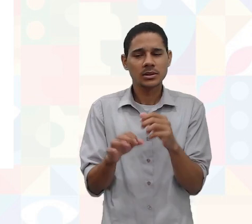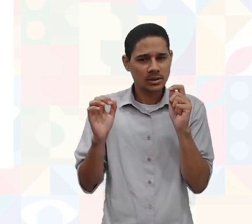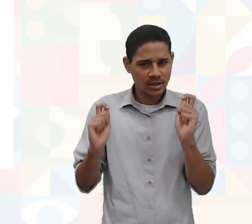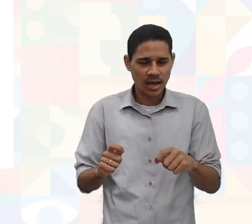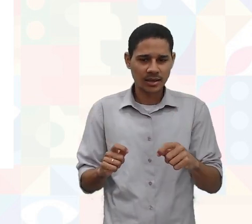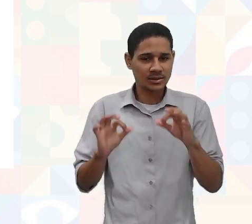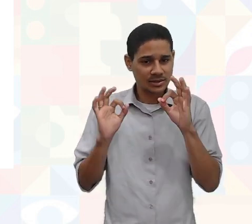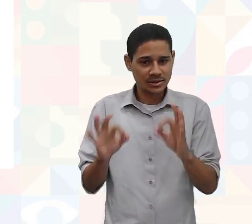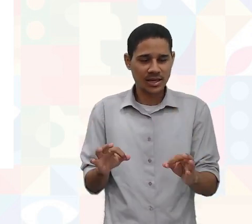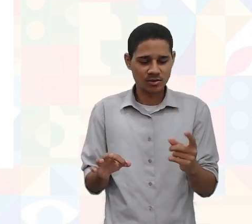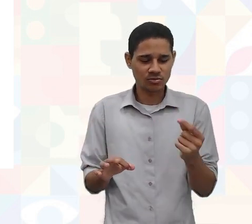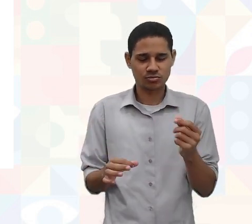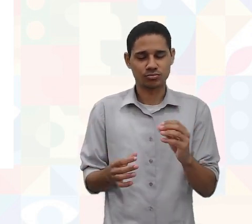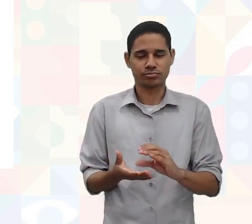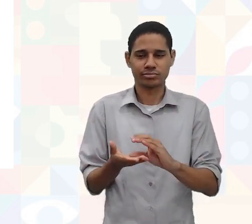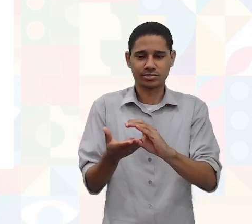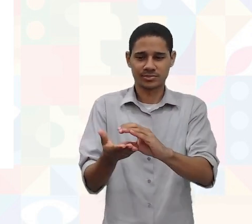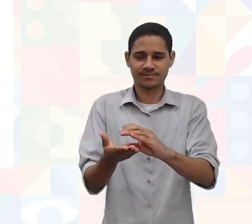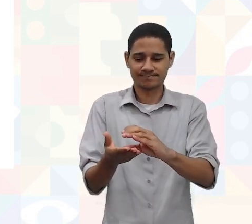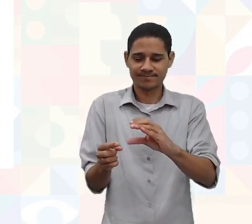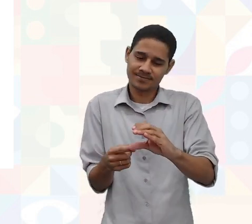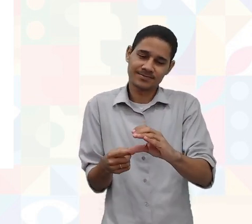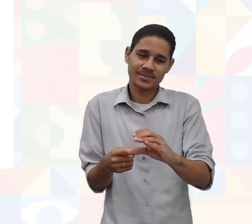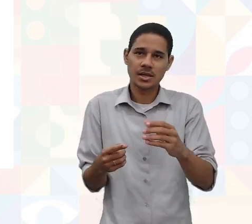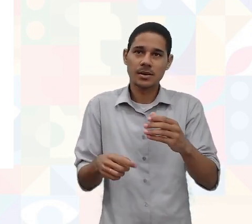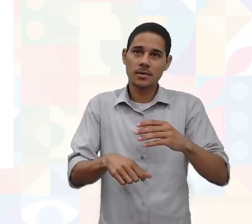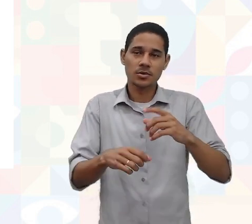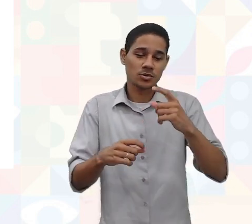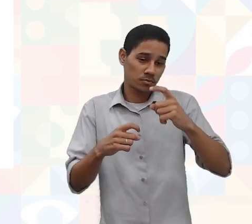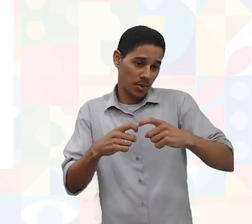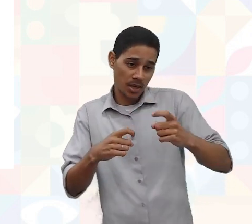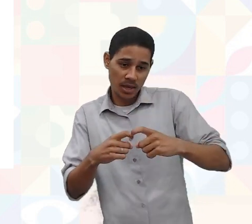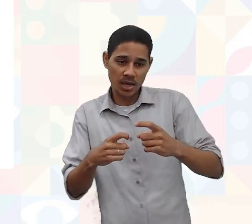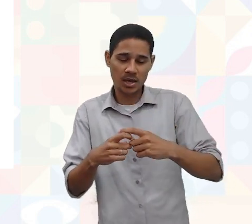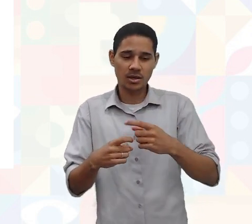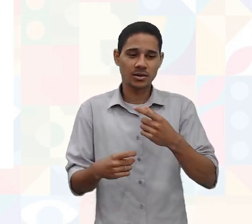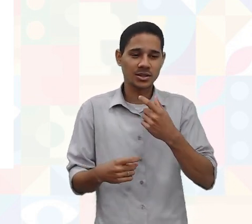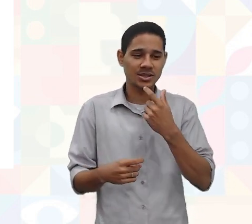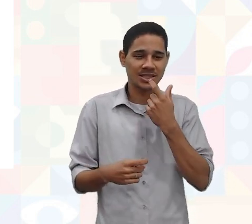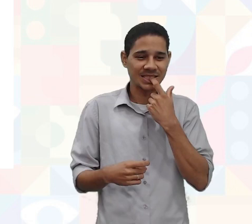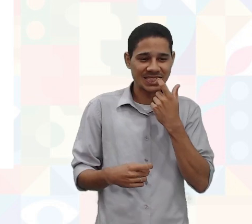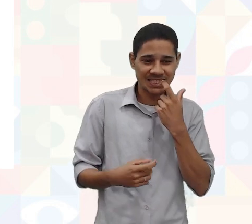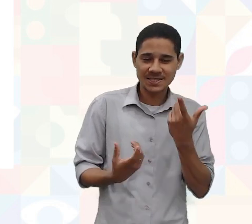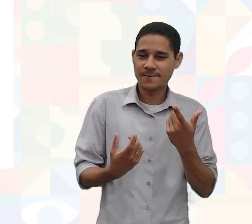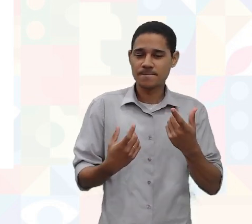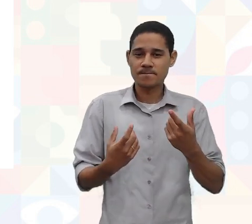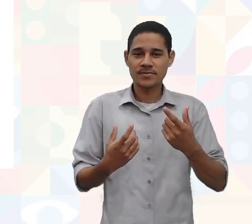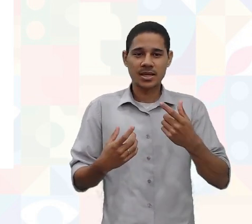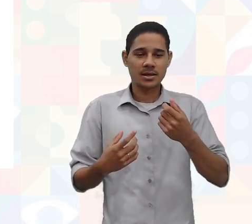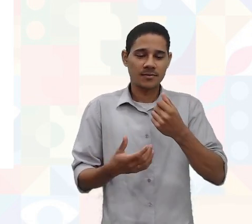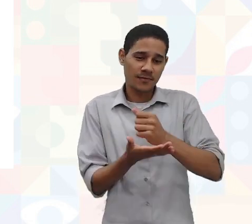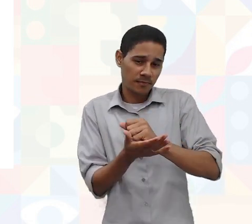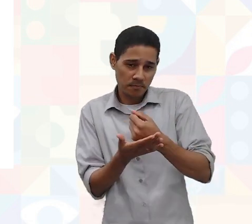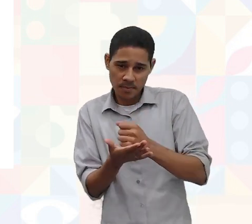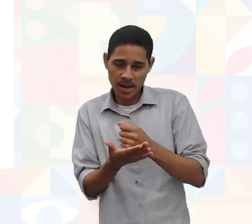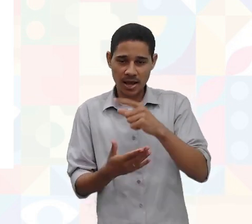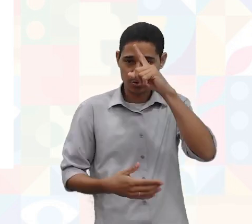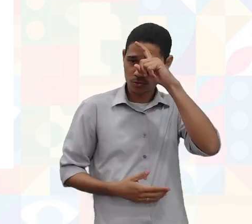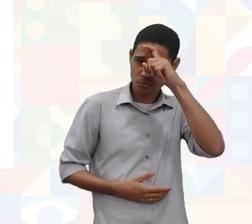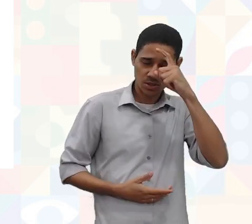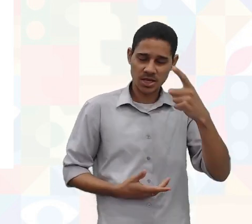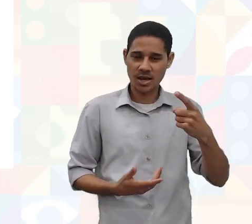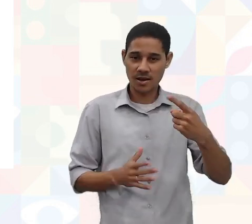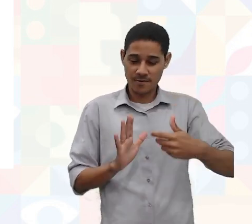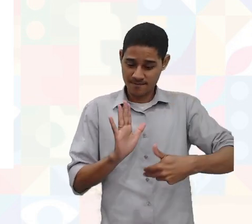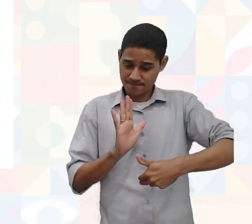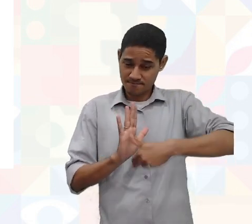precisa. São representados pelas despesas médicas, odontológicas, hospitalares, farmacêuticas,